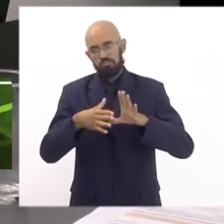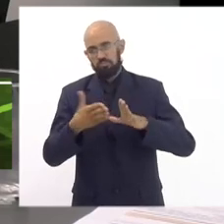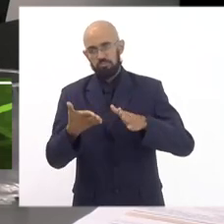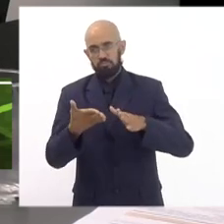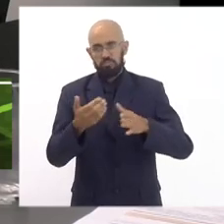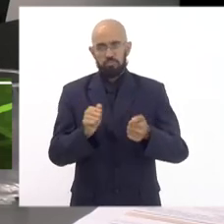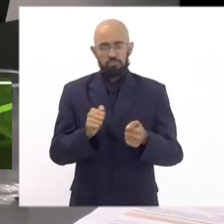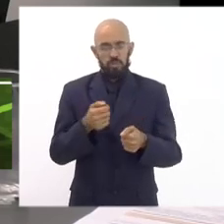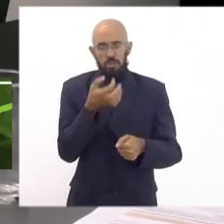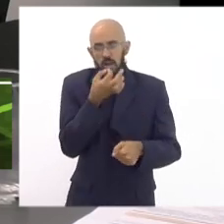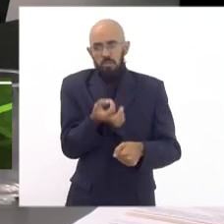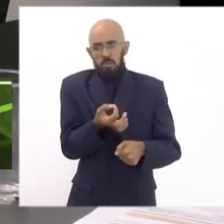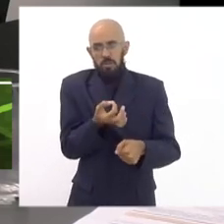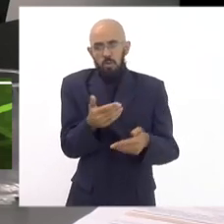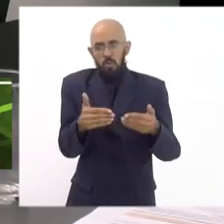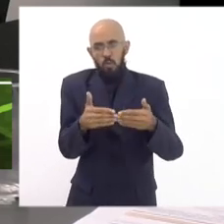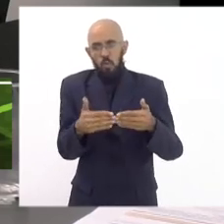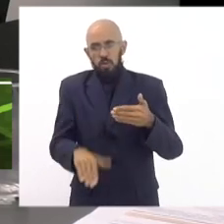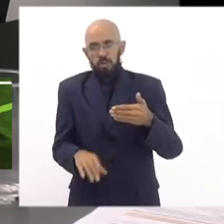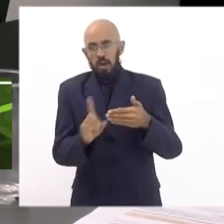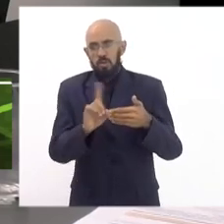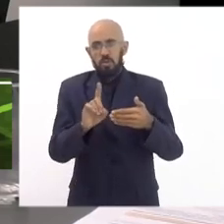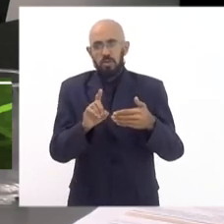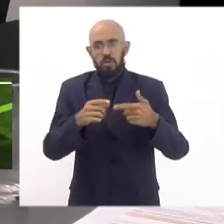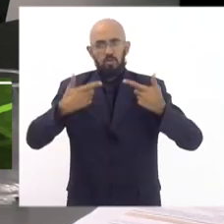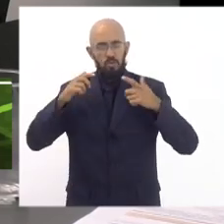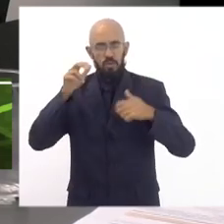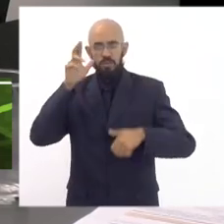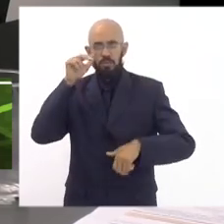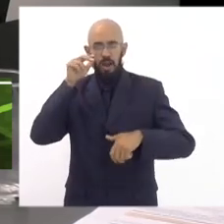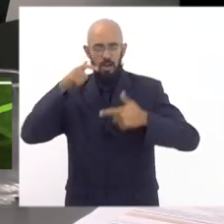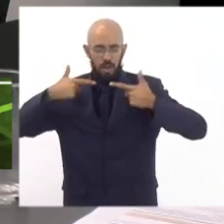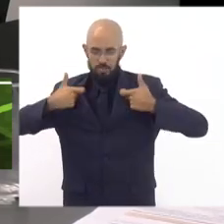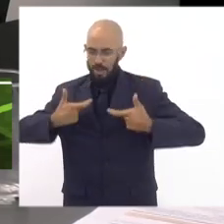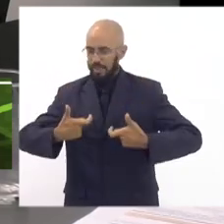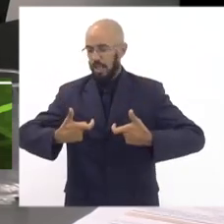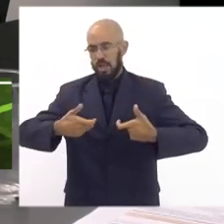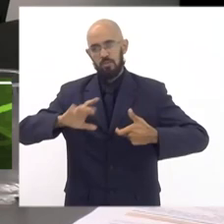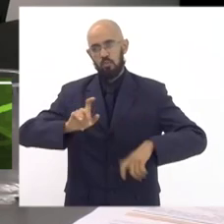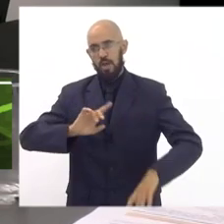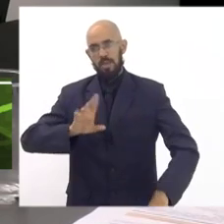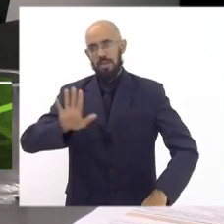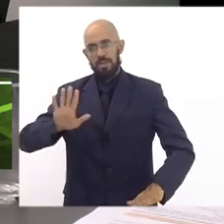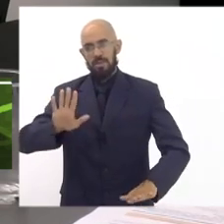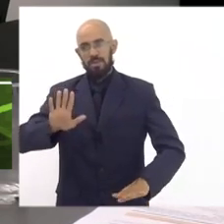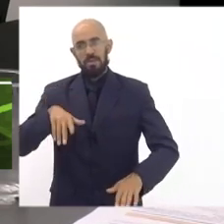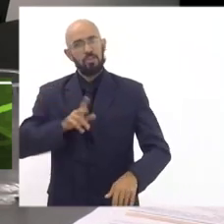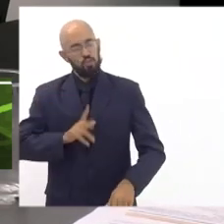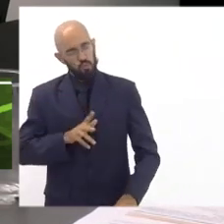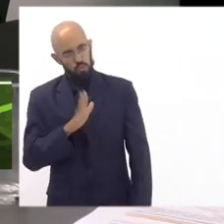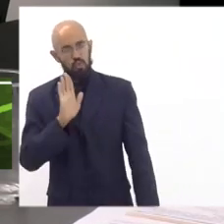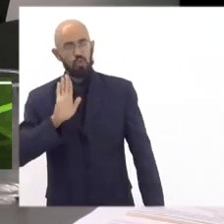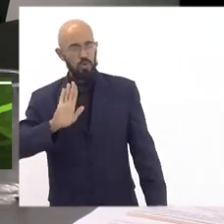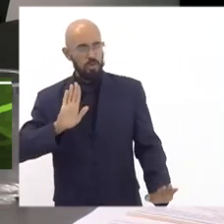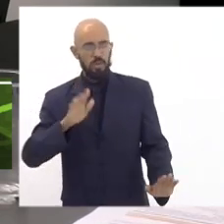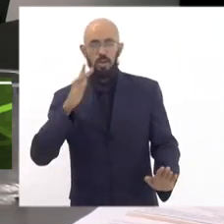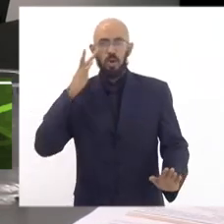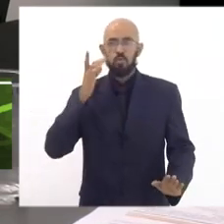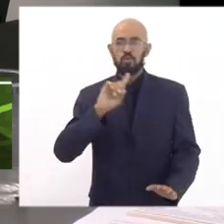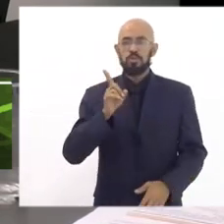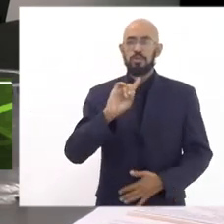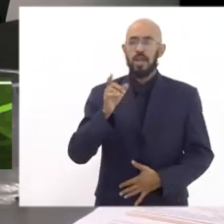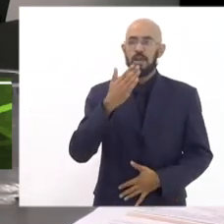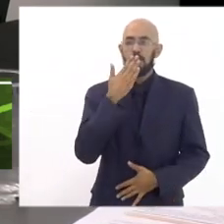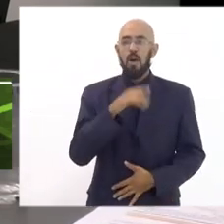parecer contrário, eu não vou fazer cavalo de batalha, deputado Mink. E aí a gente segue. Eu não sei qual é a opinião do deputado Valdeck